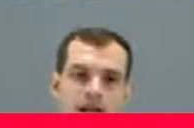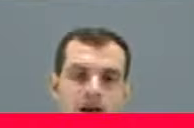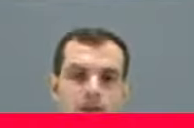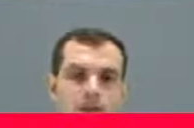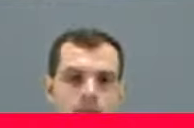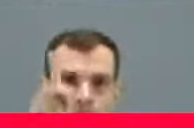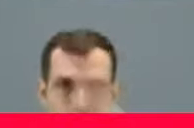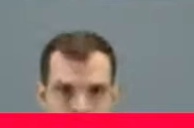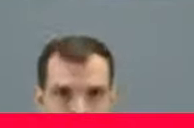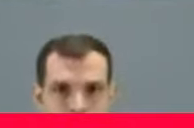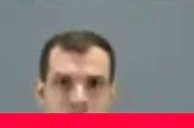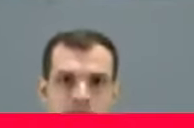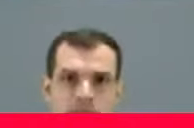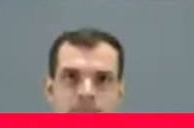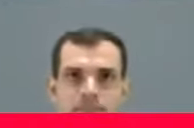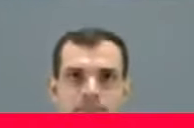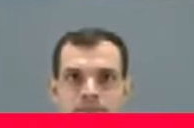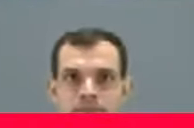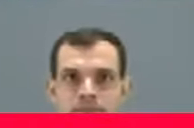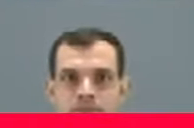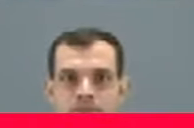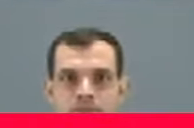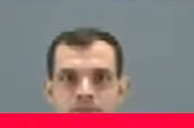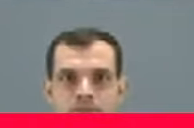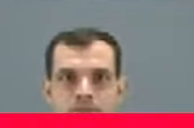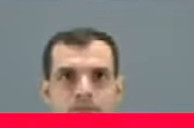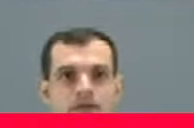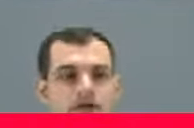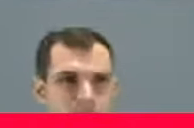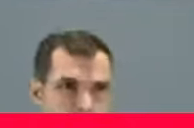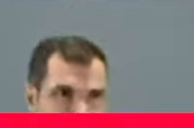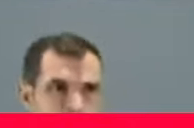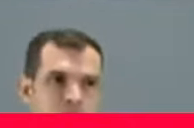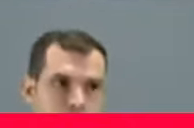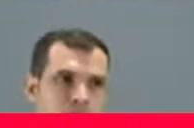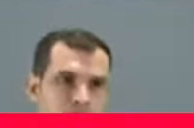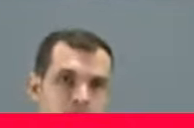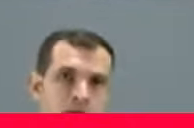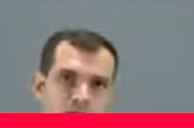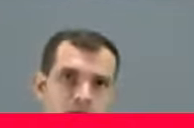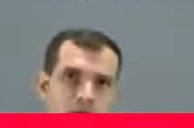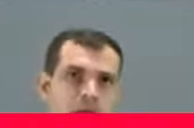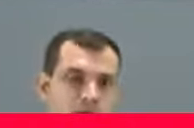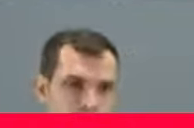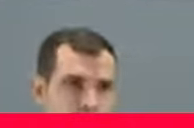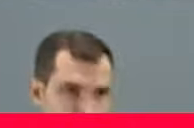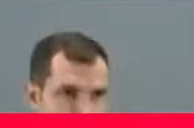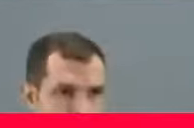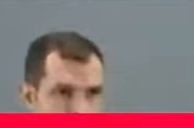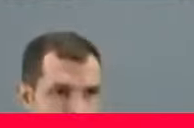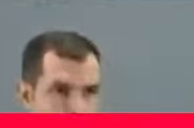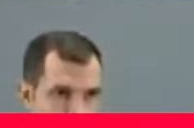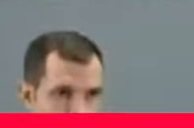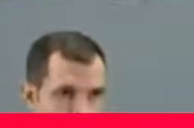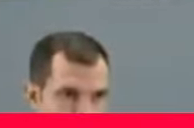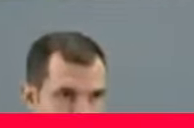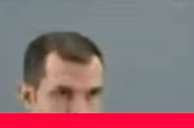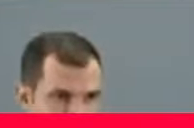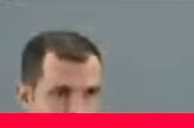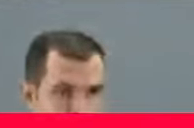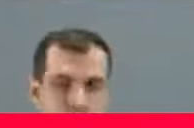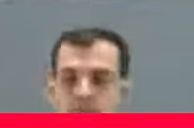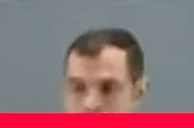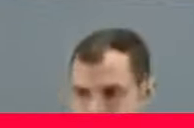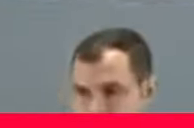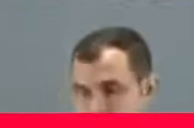Que nós temos que... Aí eu sou obrigado a responder. Não, o senhor tem que responder. Quando eu terminar, o senhor pode responder. Quando Vossa Excelência ficou num governo